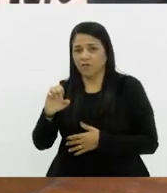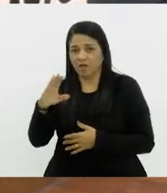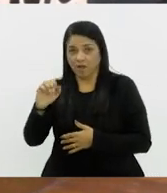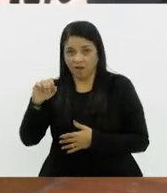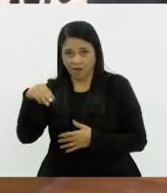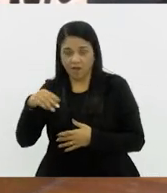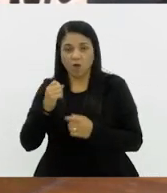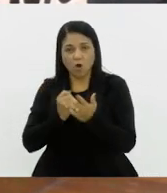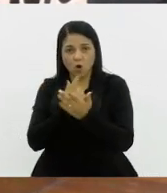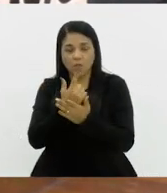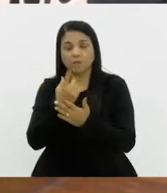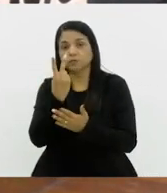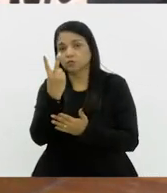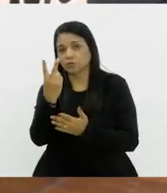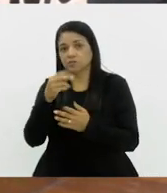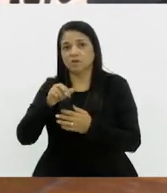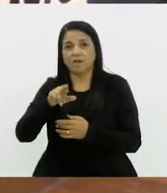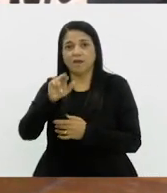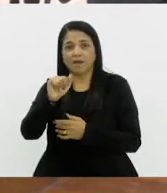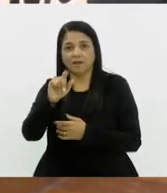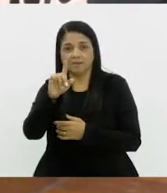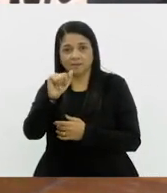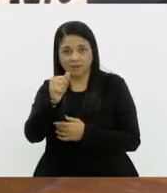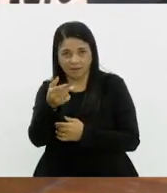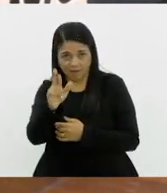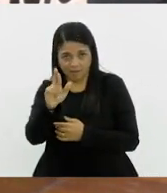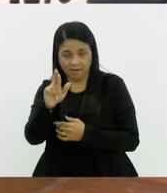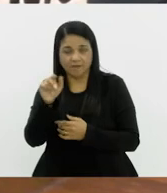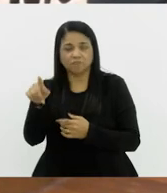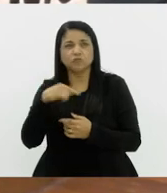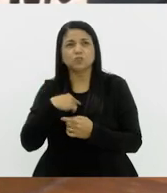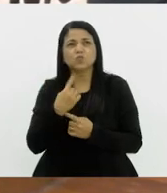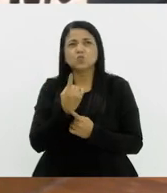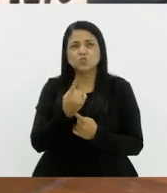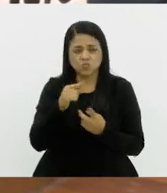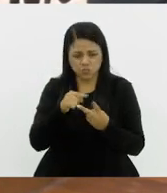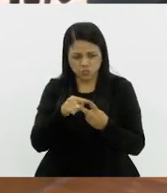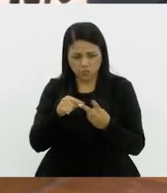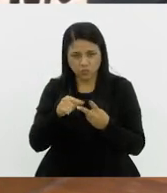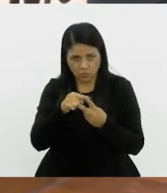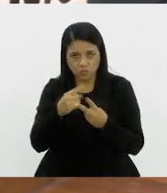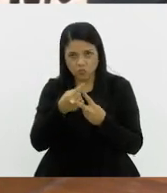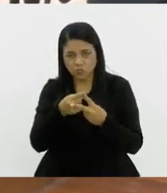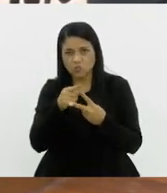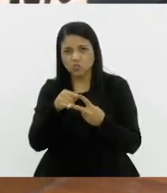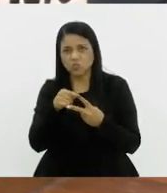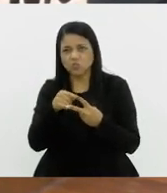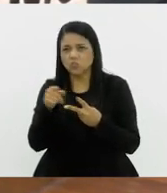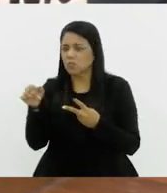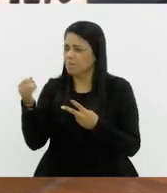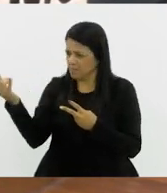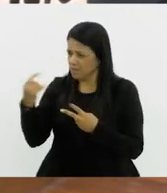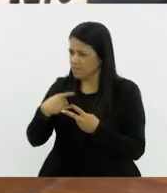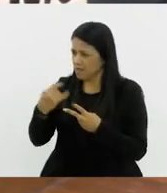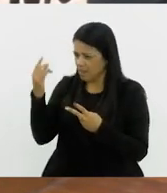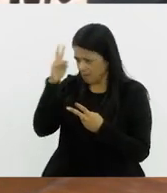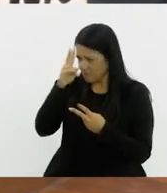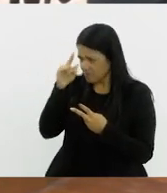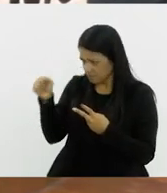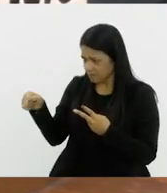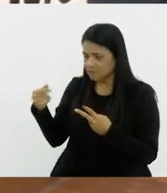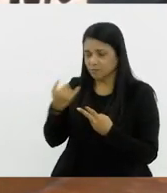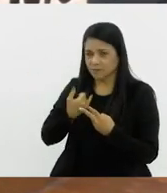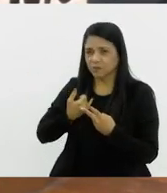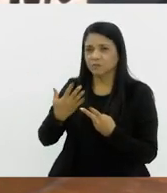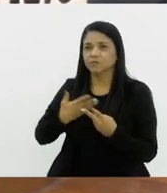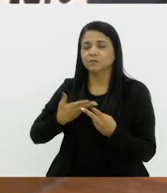uma licitação internacional. Um deles, se não me engano, o Firmino me refresca aqui, um deles